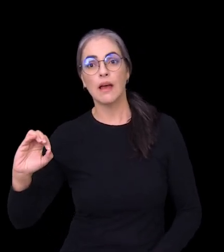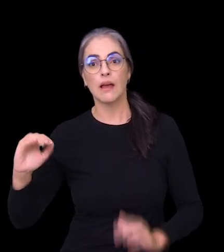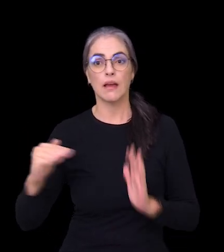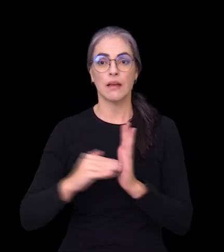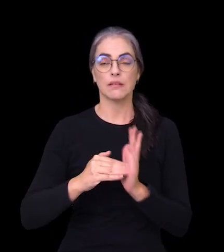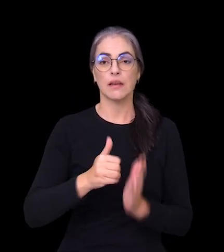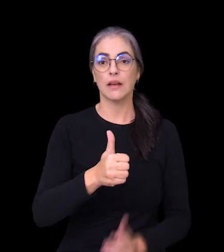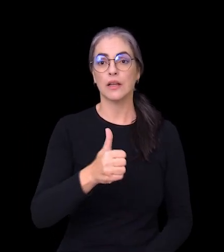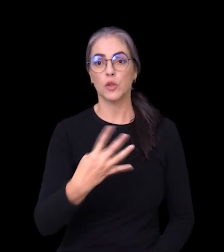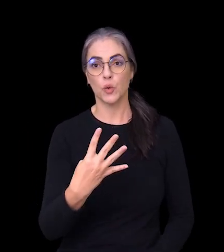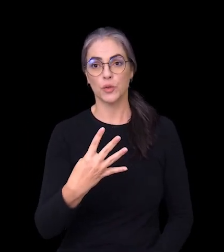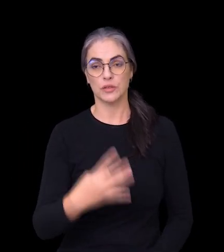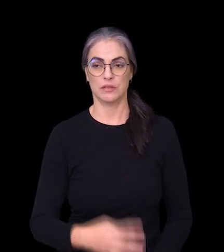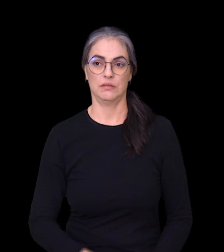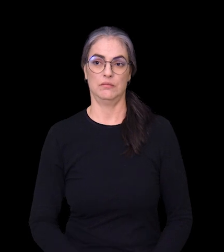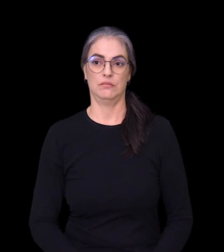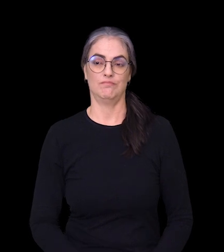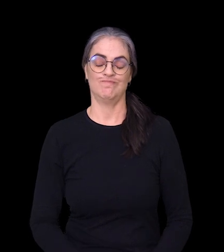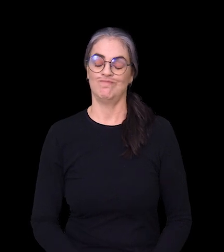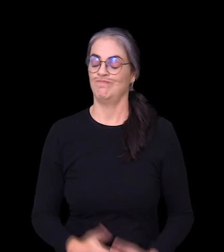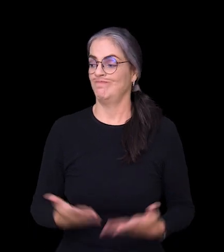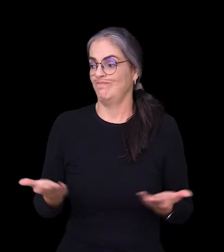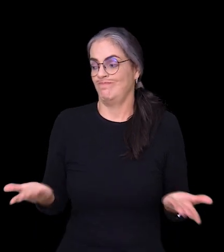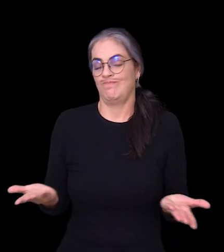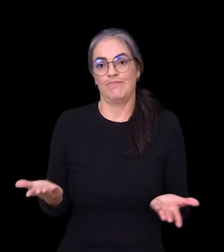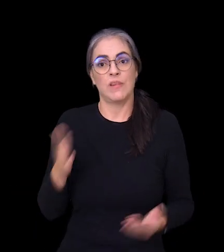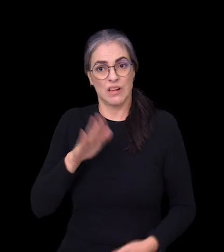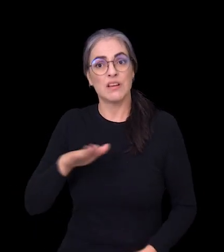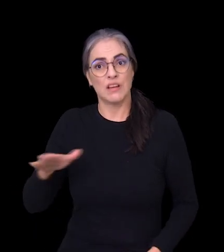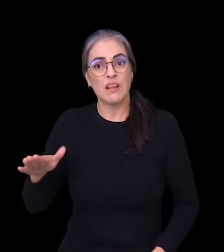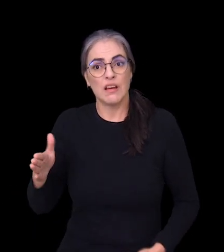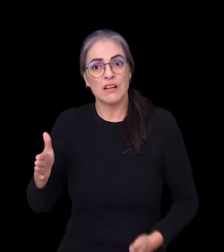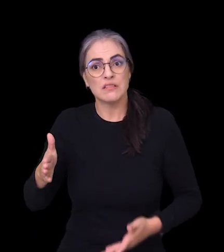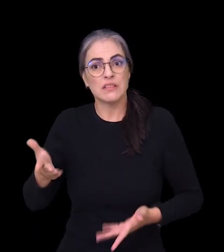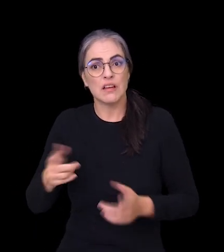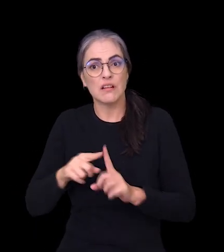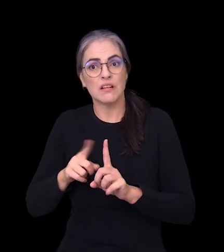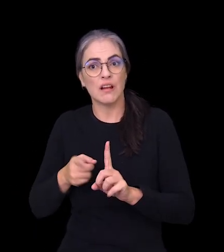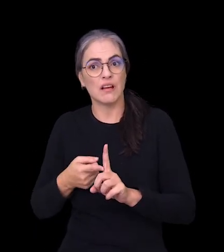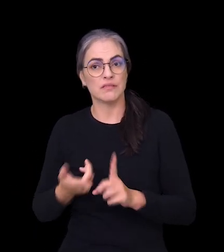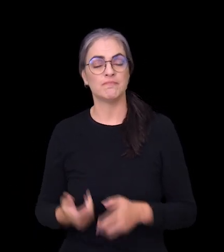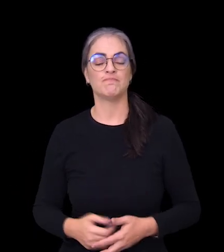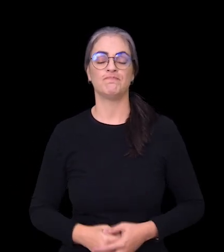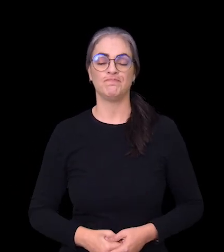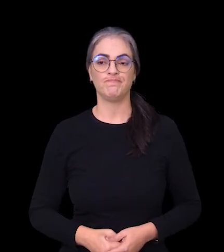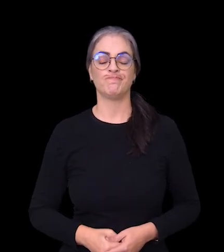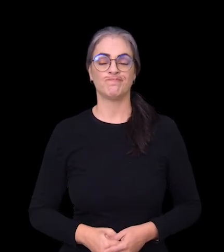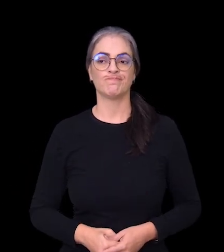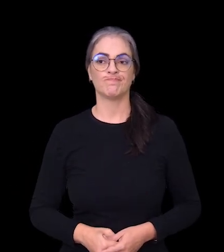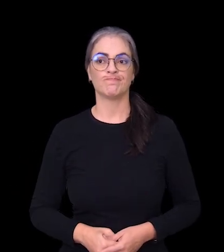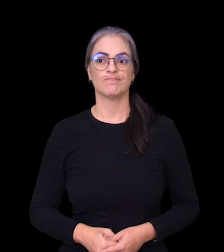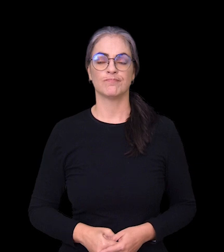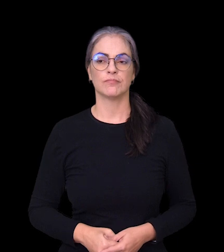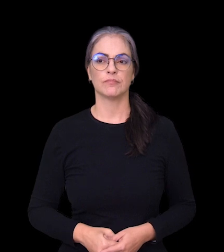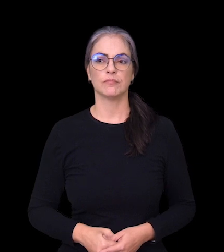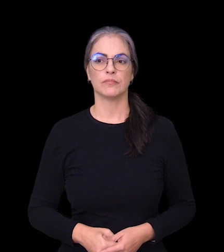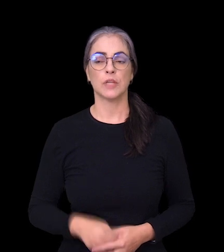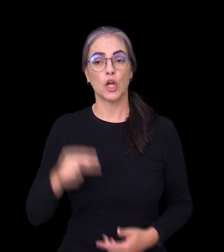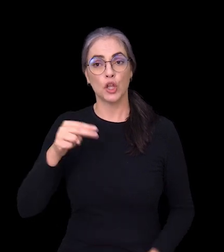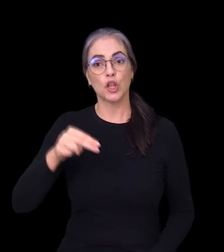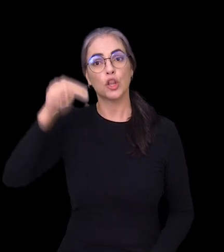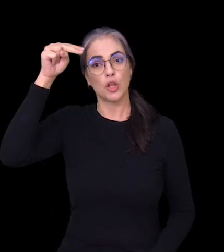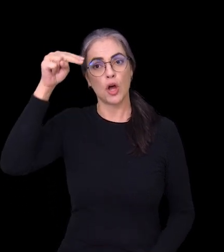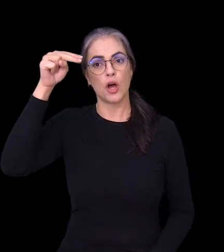anos. Assim, realmente praticamente crianças. E a gente pode notar que a região norte